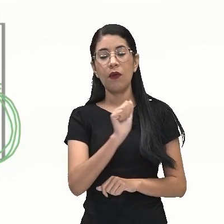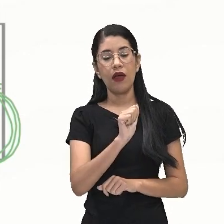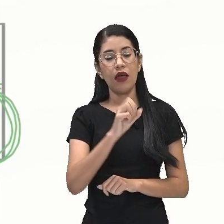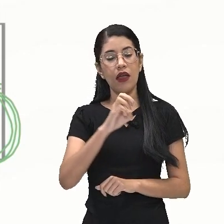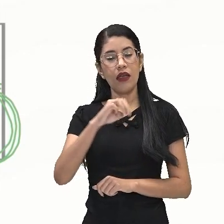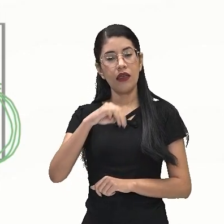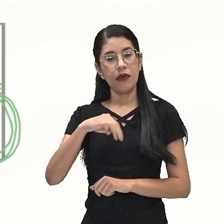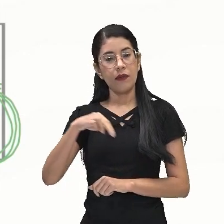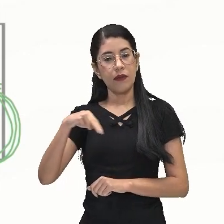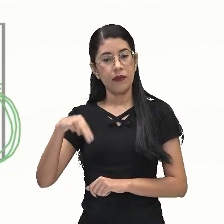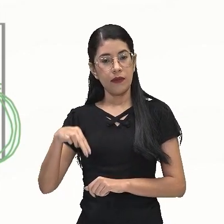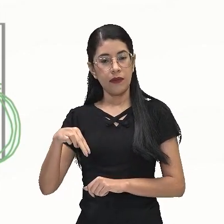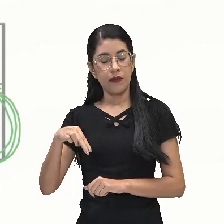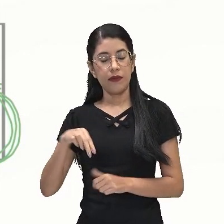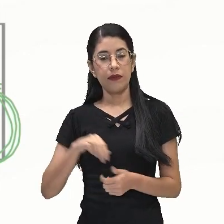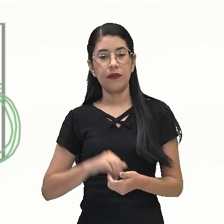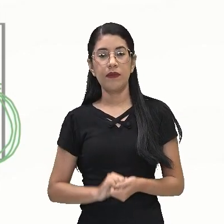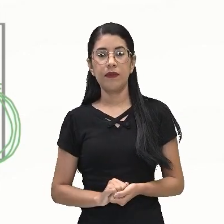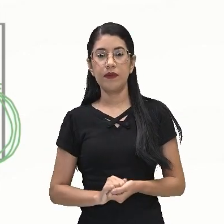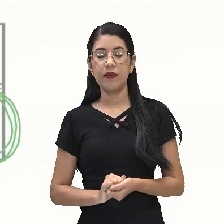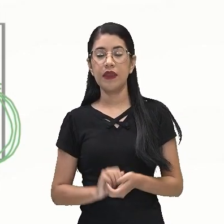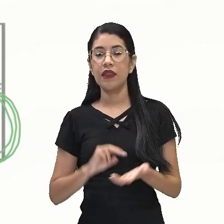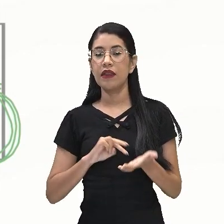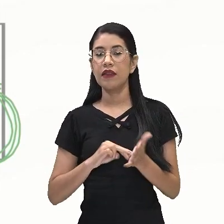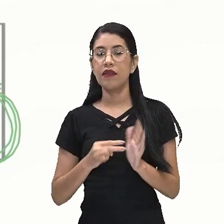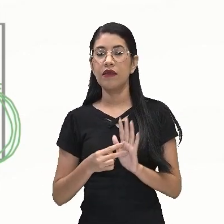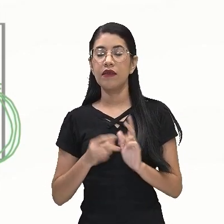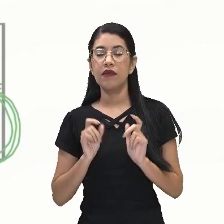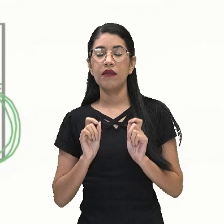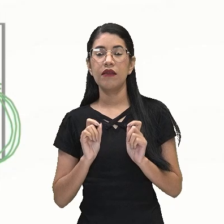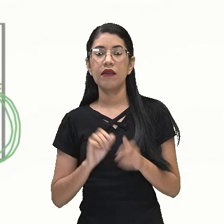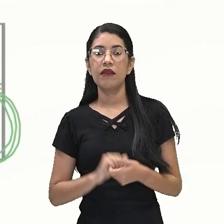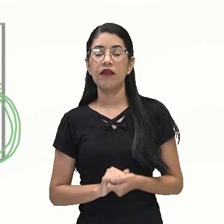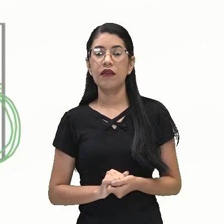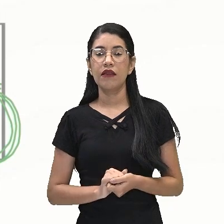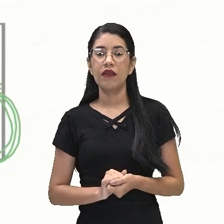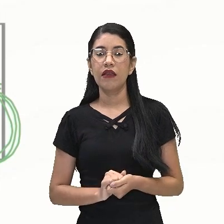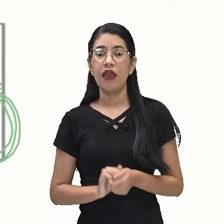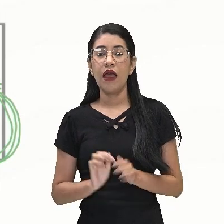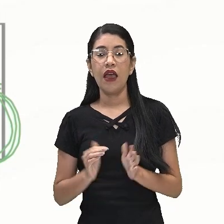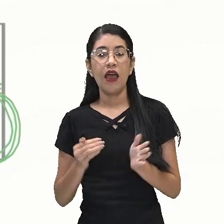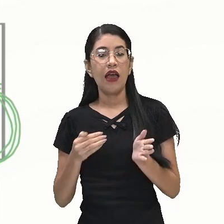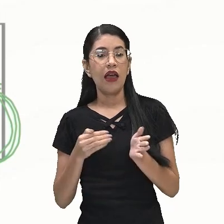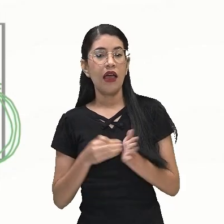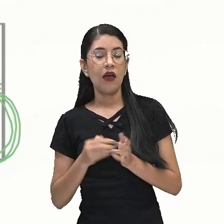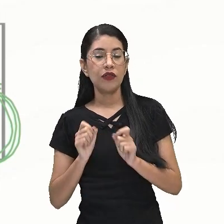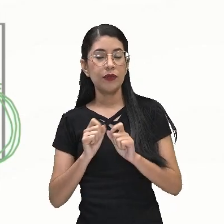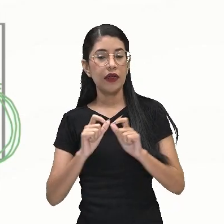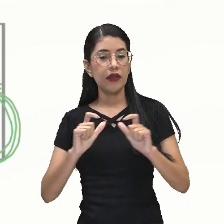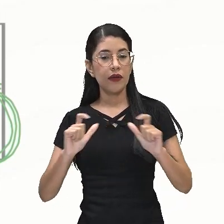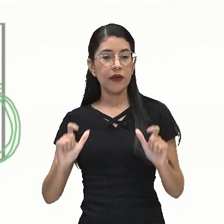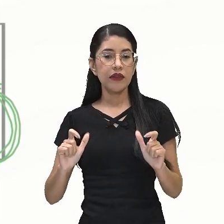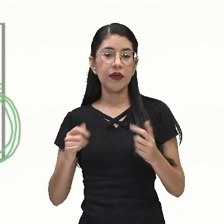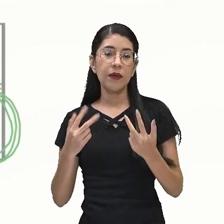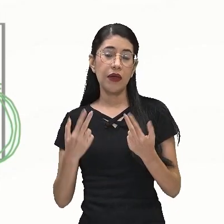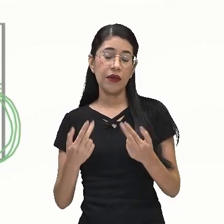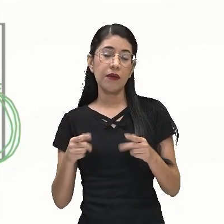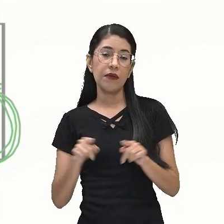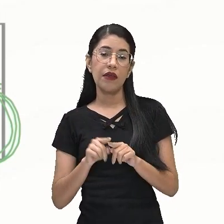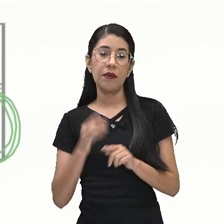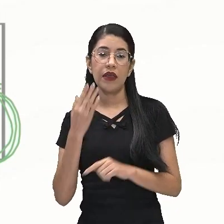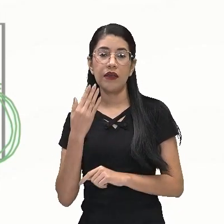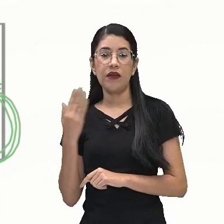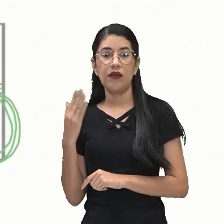AMN. Certo? O que significa? É a minha última equação. É a mesma coisa do que essa daqui,